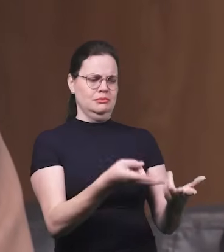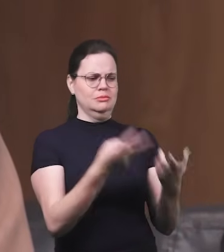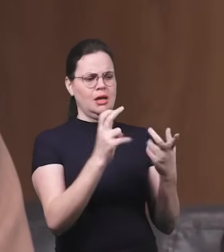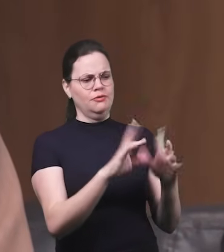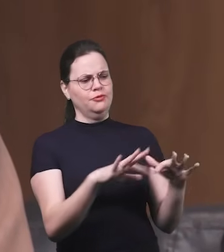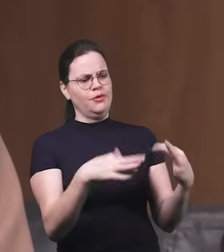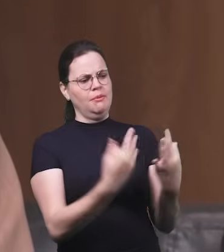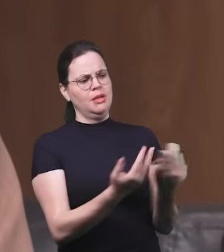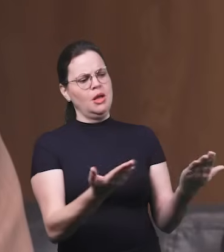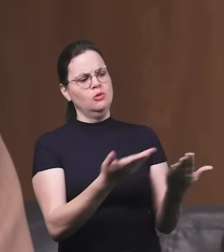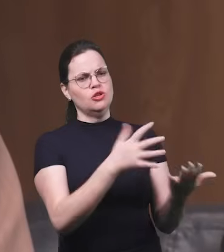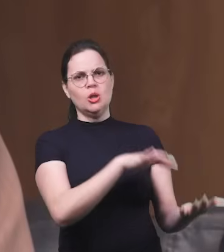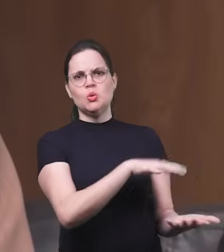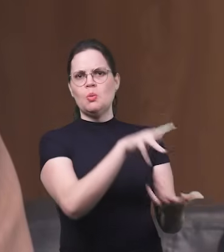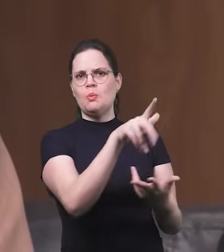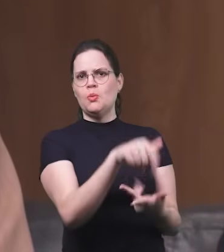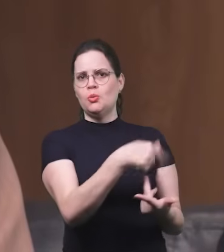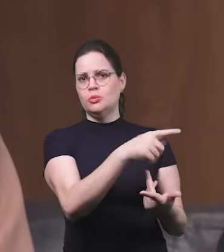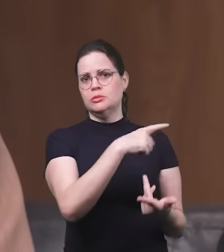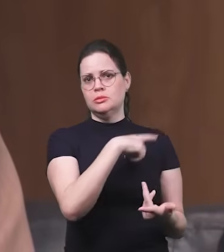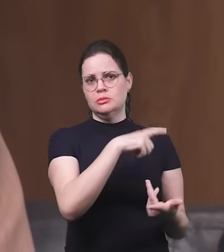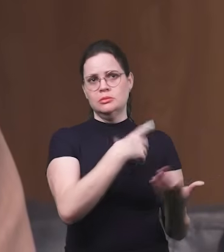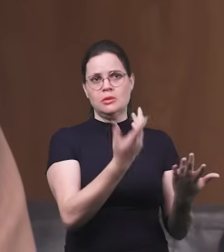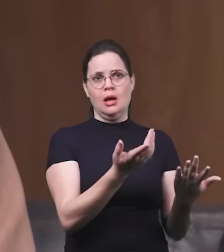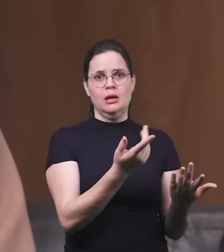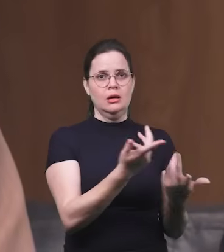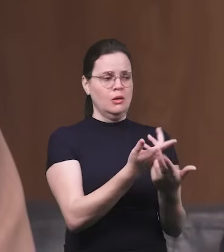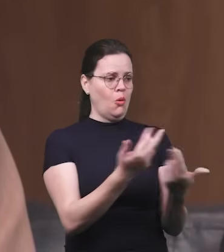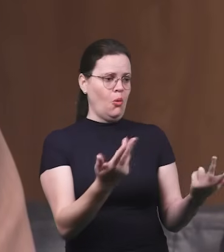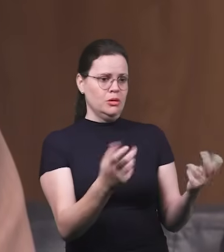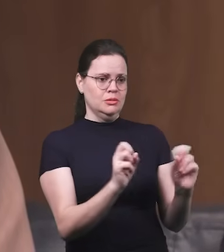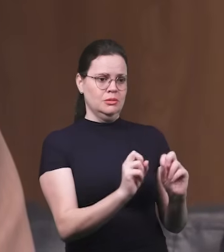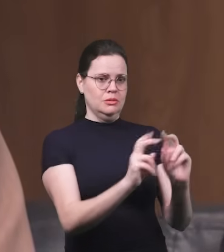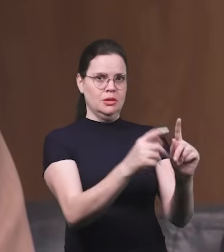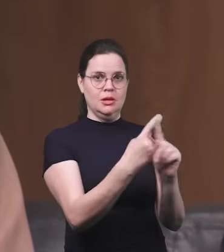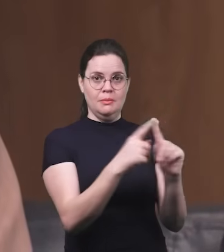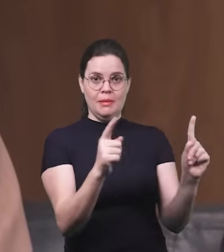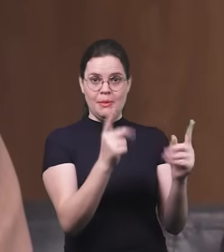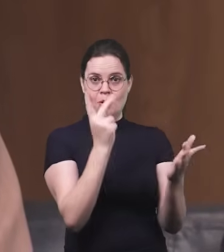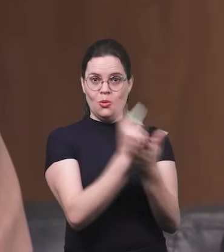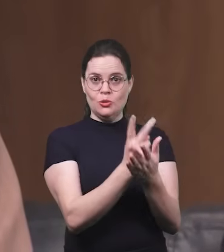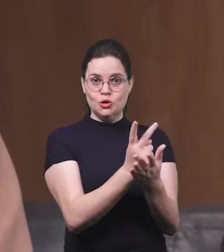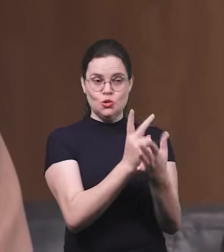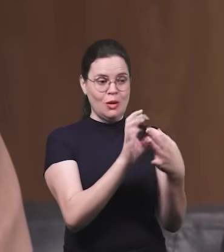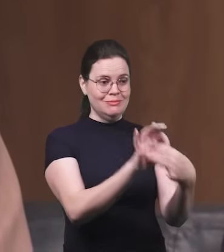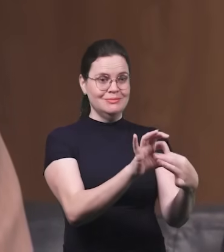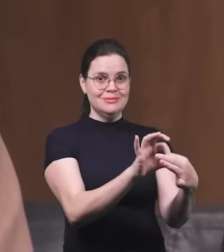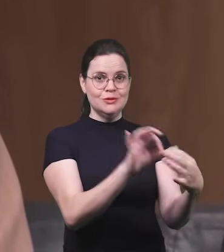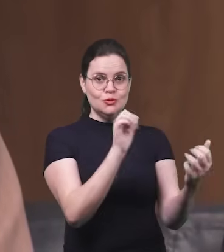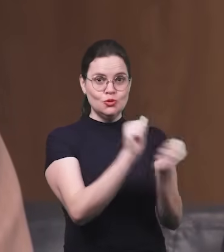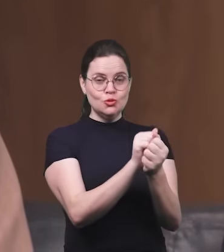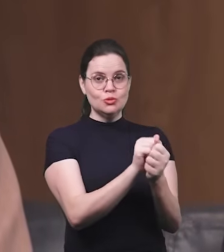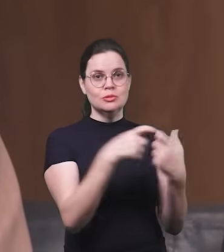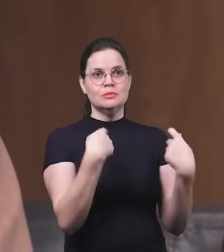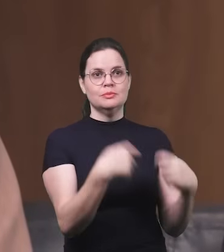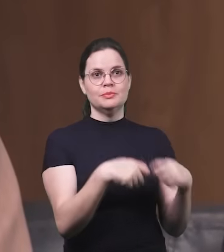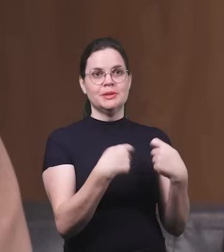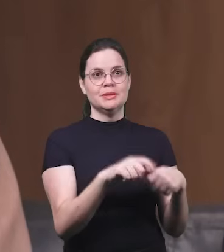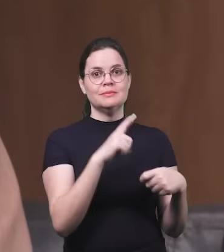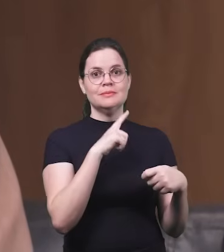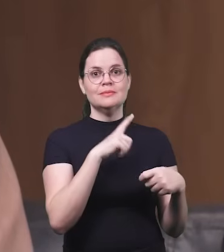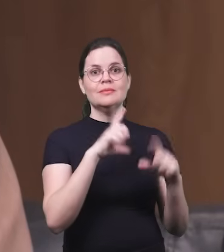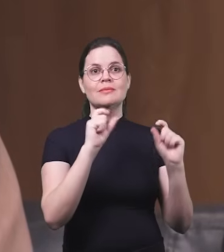estão aí, são ninhos, tem graveto, mas para permanecer tem que ter